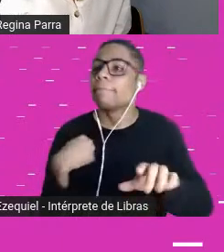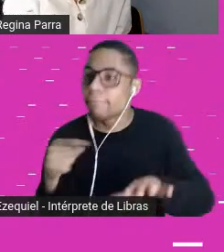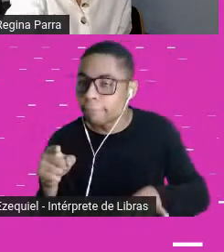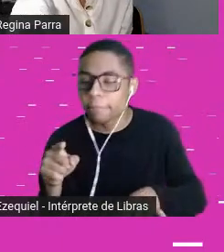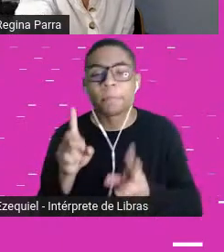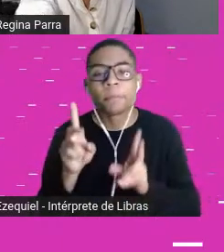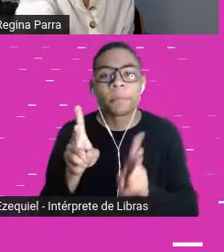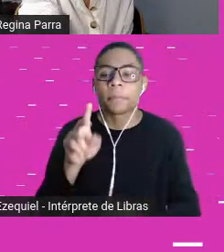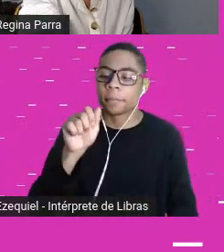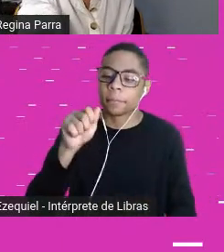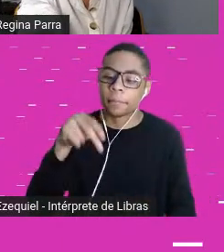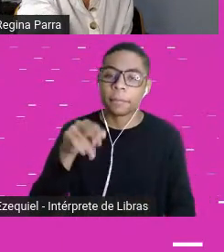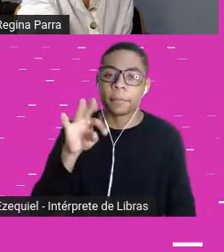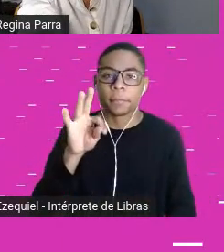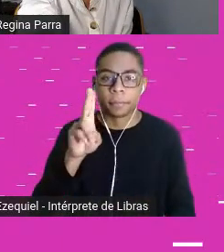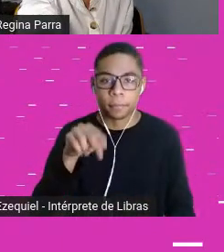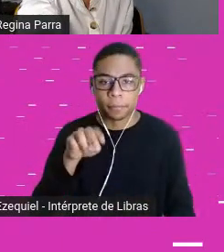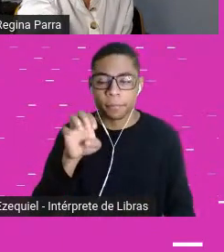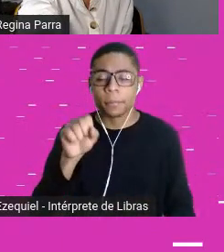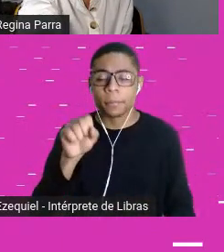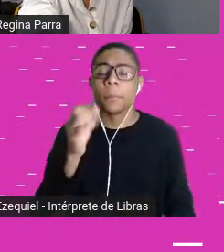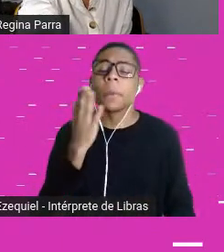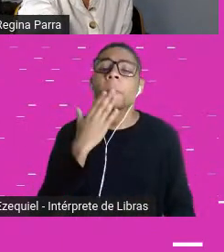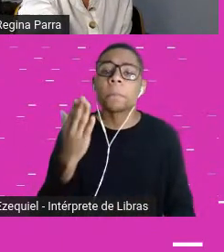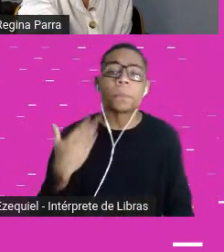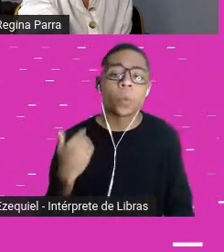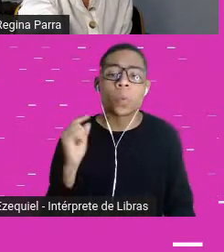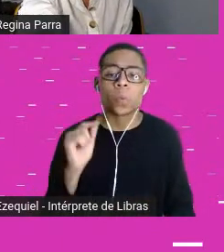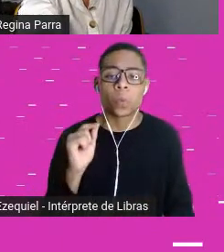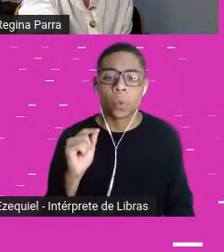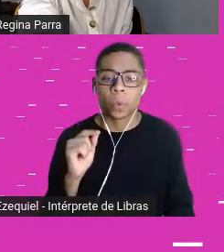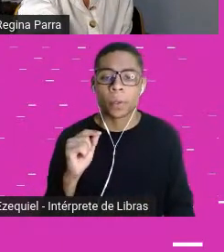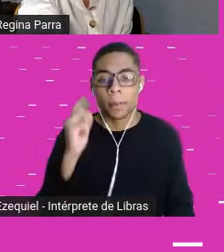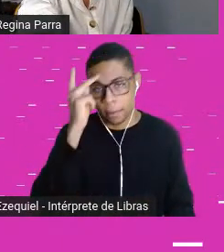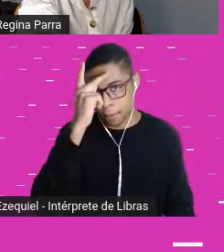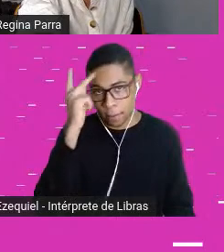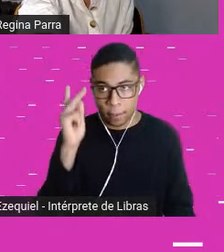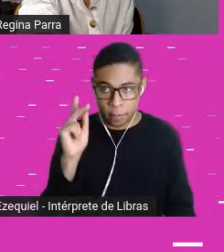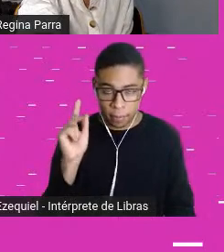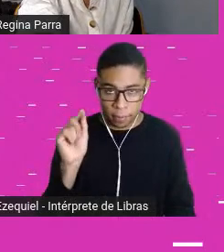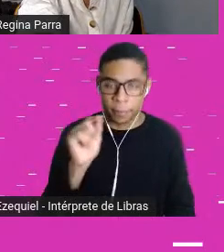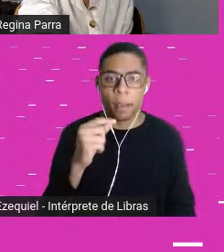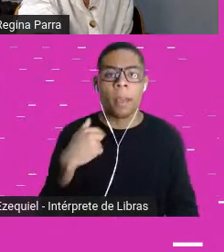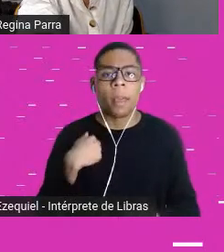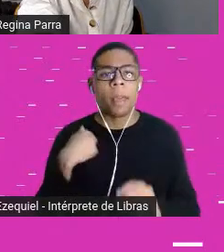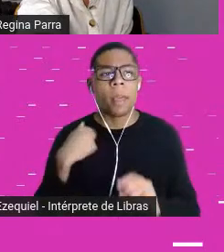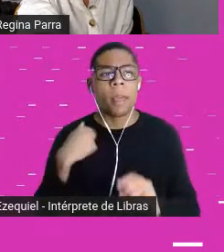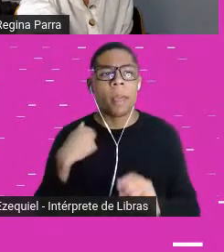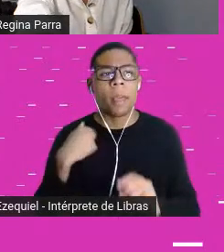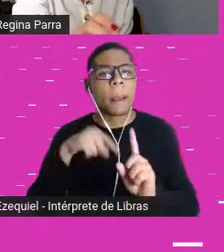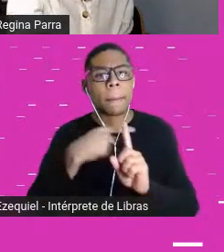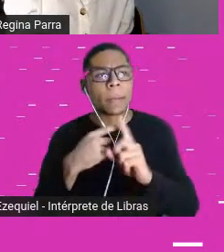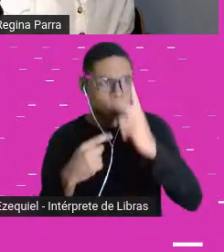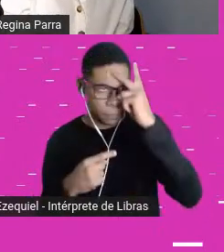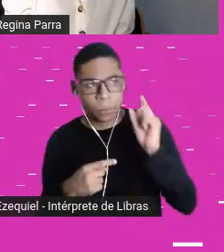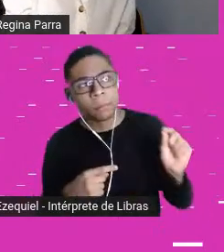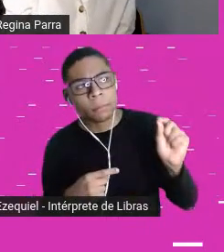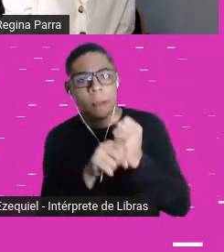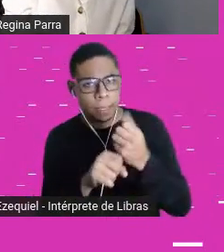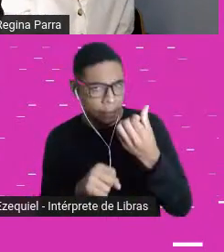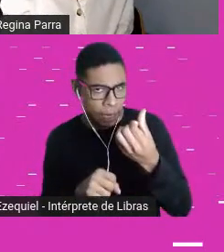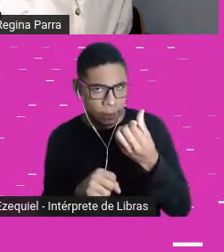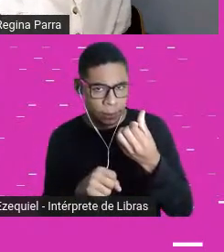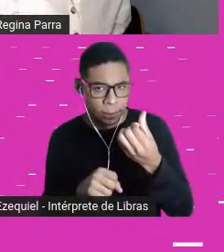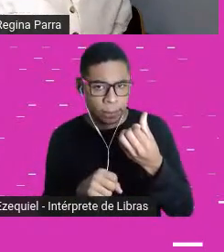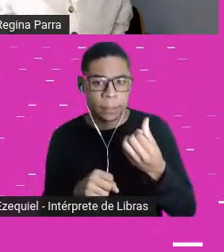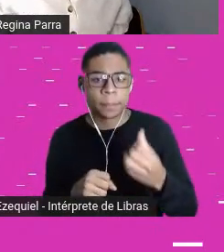Antunes pediu que as pessoas, ficamos eu e mais 6 pessoas na época. E aí isso